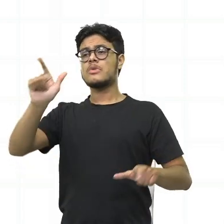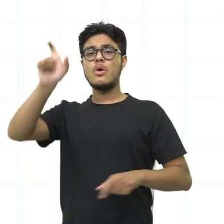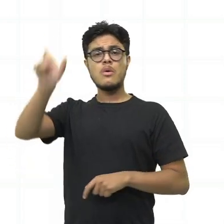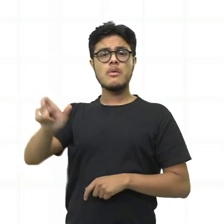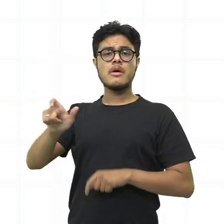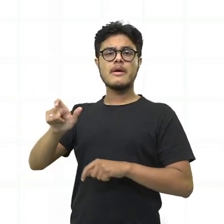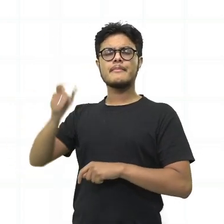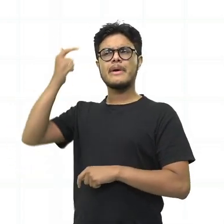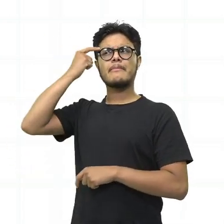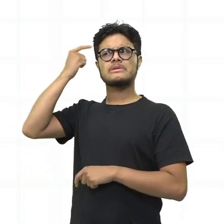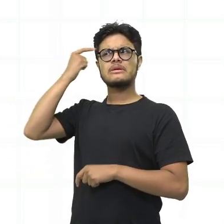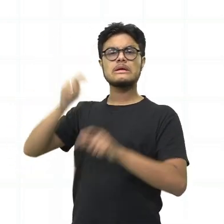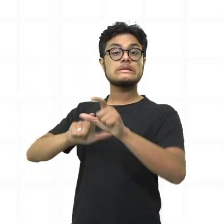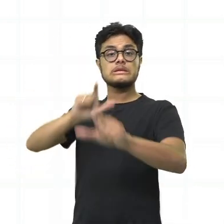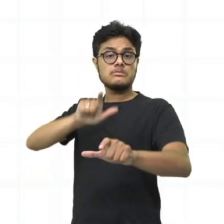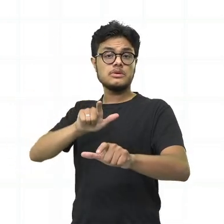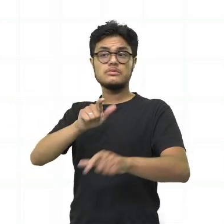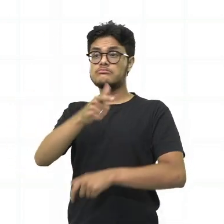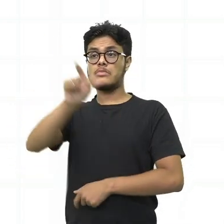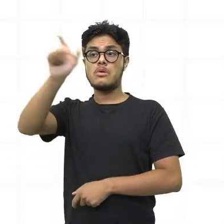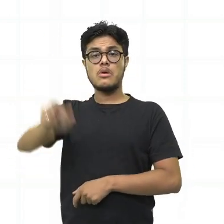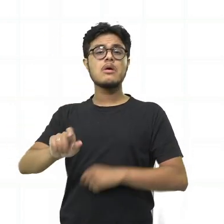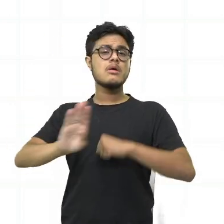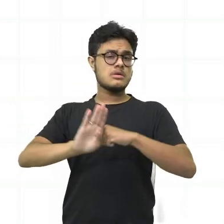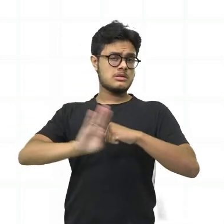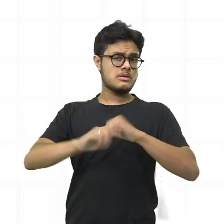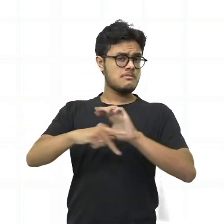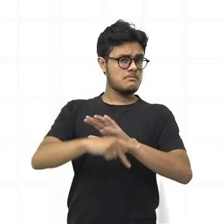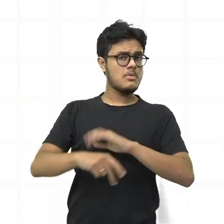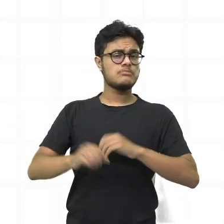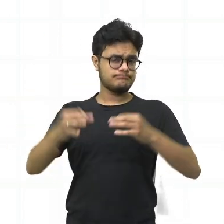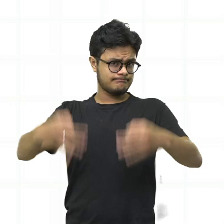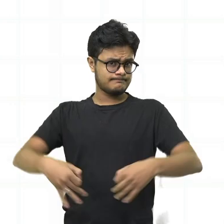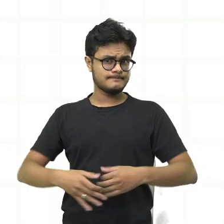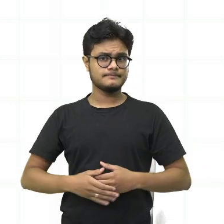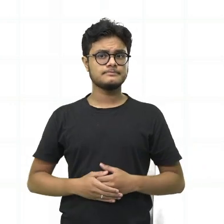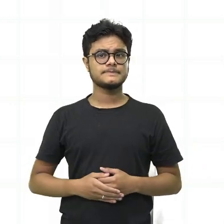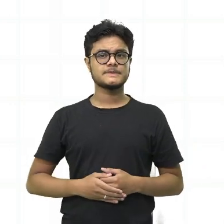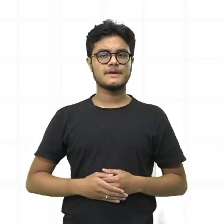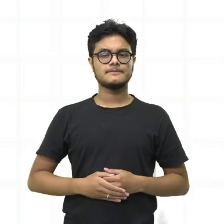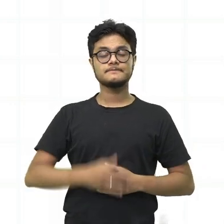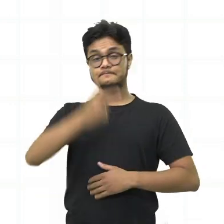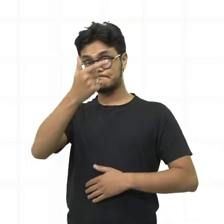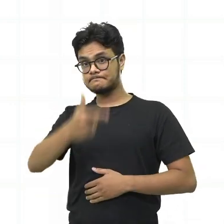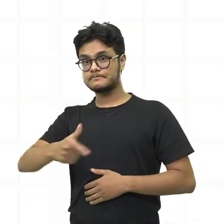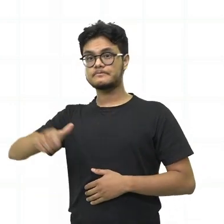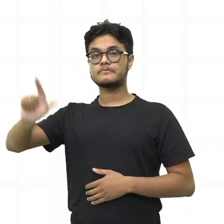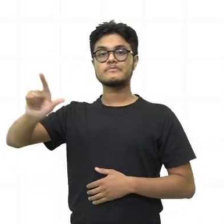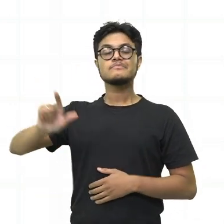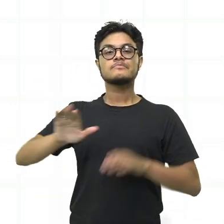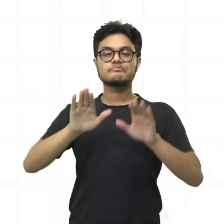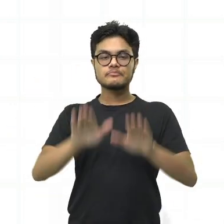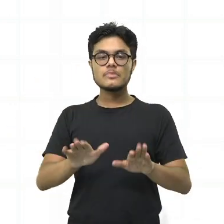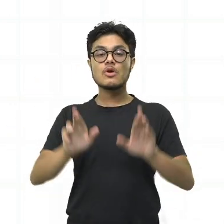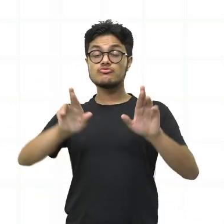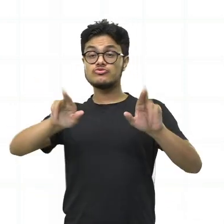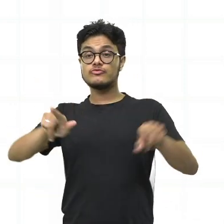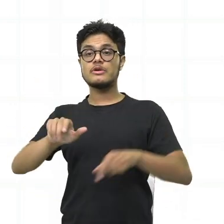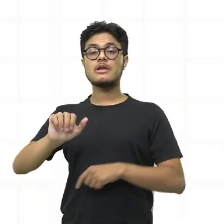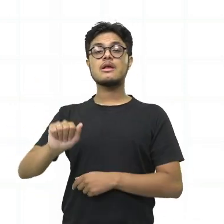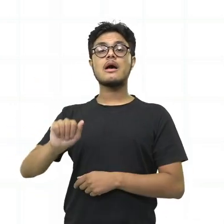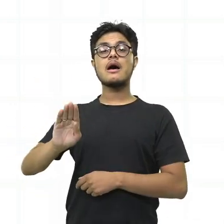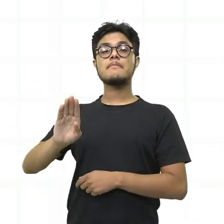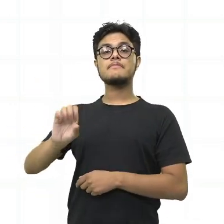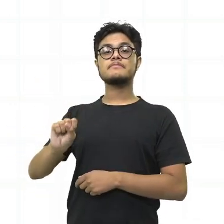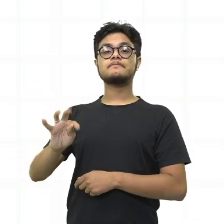palavra pensamento, né, pode ser também um substantivo concreto, ok? E aí, contrapondo o substantivo concreto, nós temos